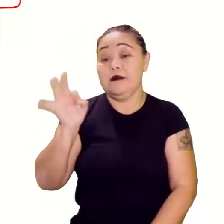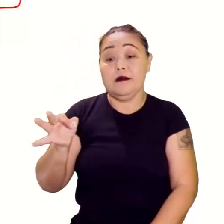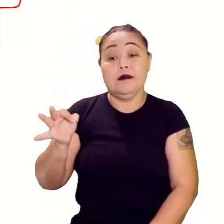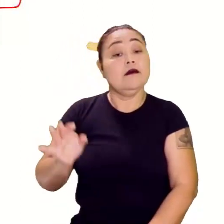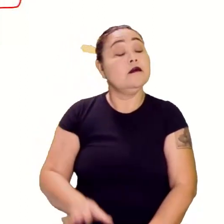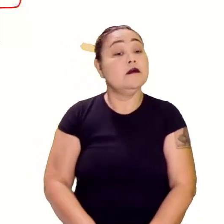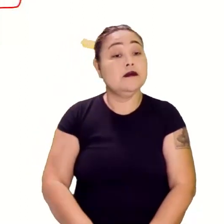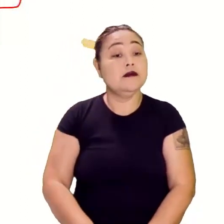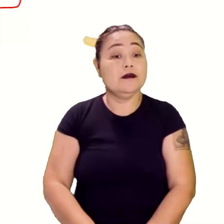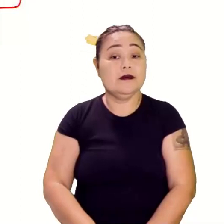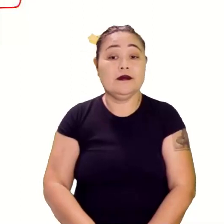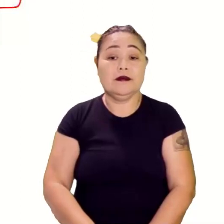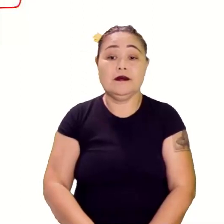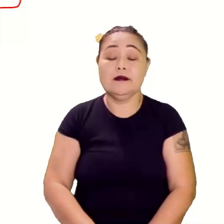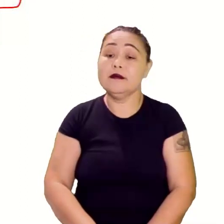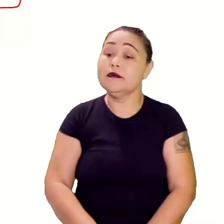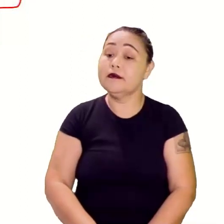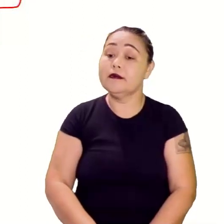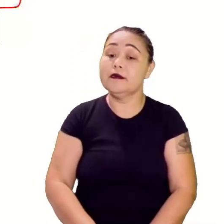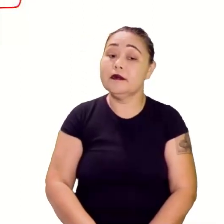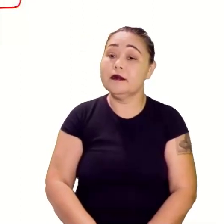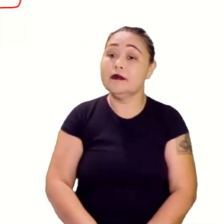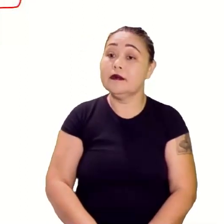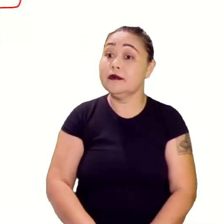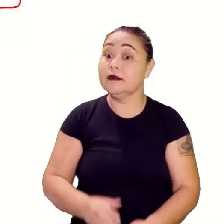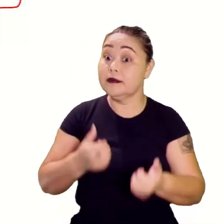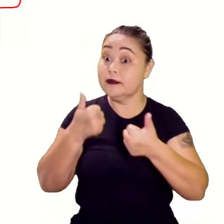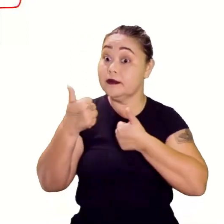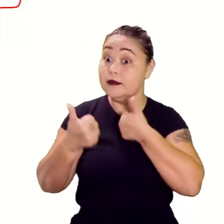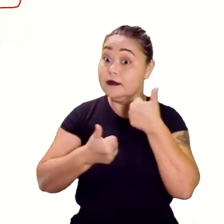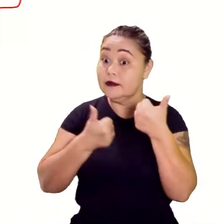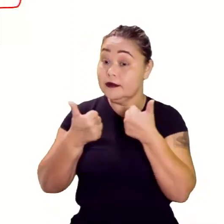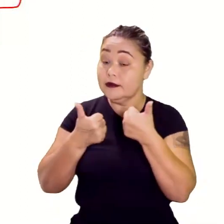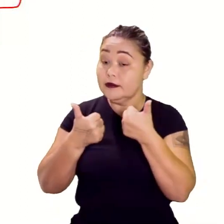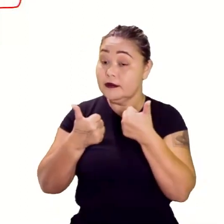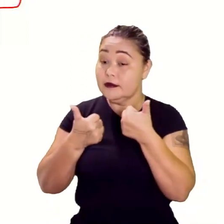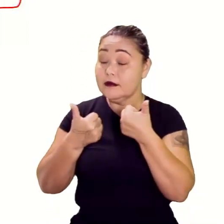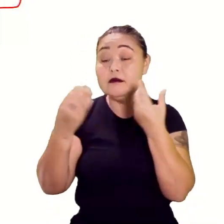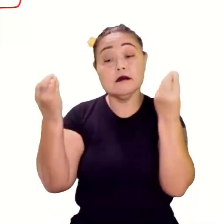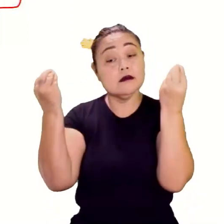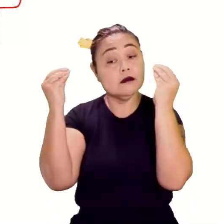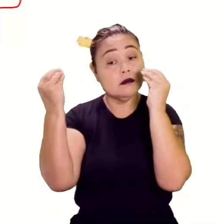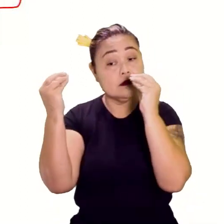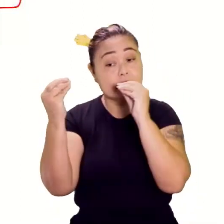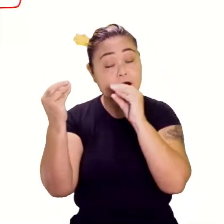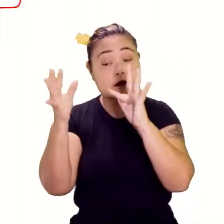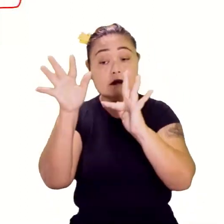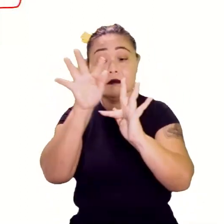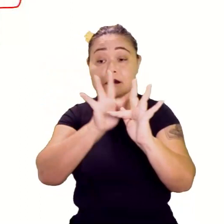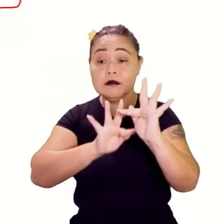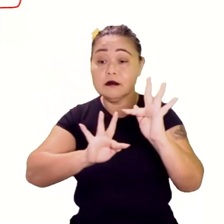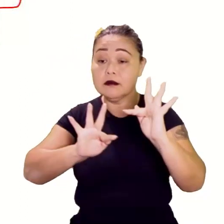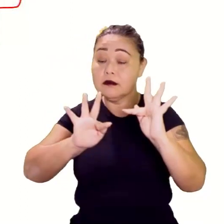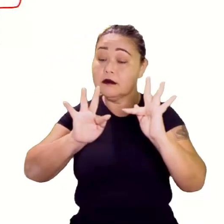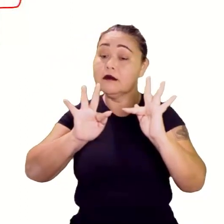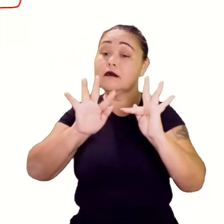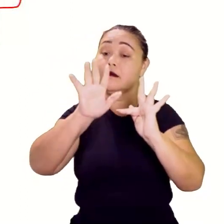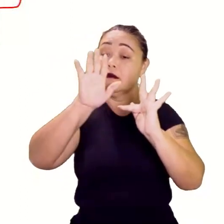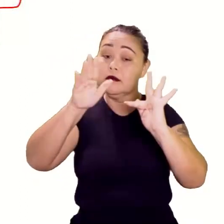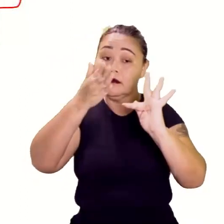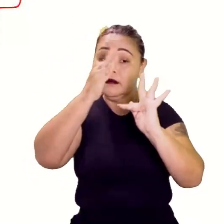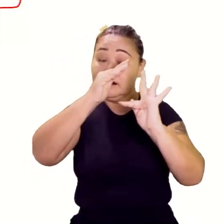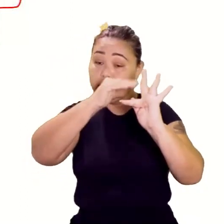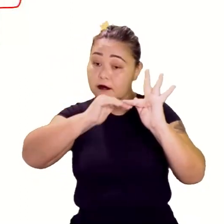Certo? Certinho. Então tá. Beleza. Beleza. Construímos o gráfico da função crescente,